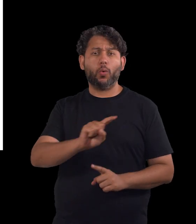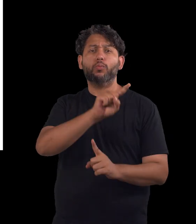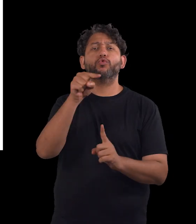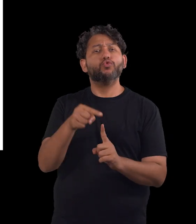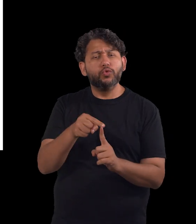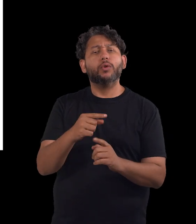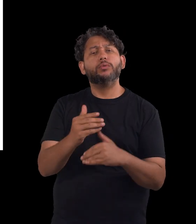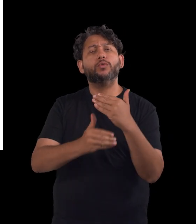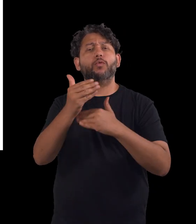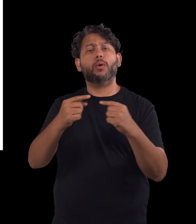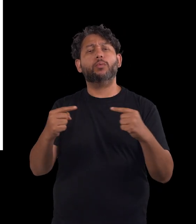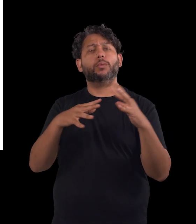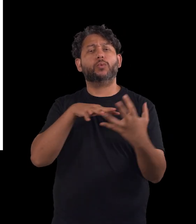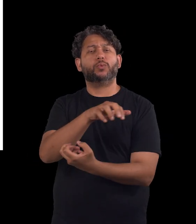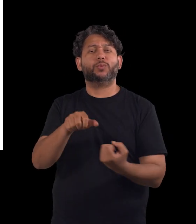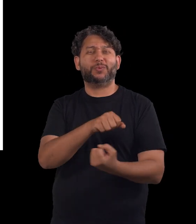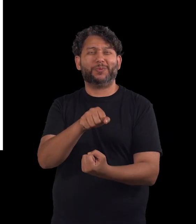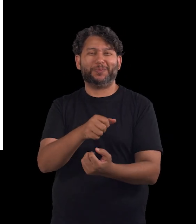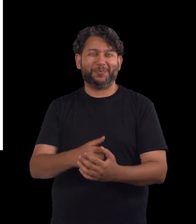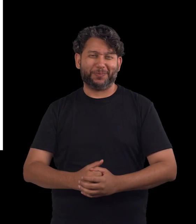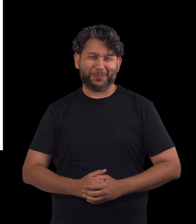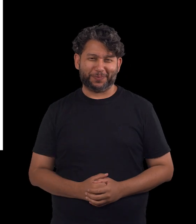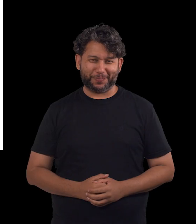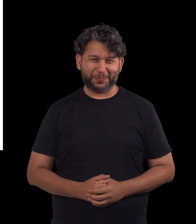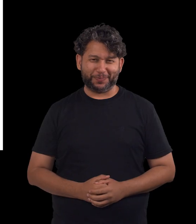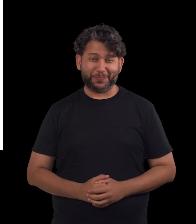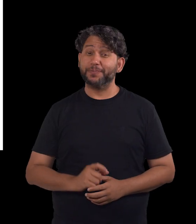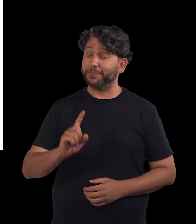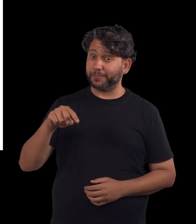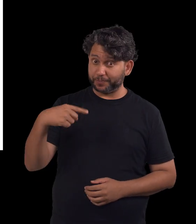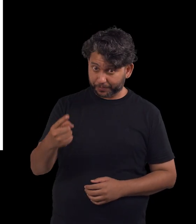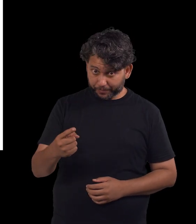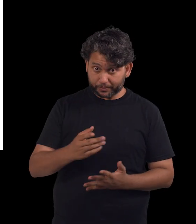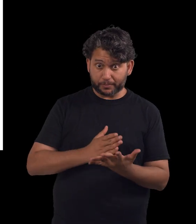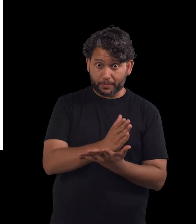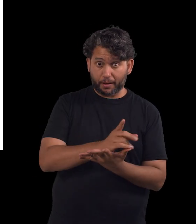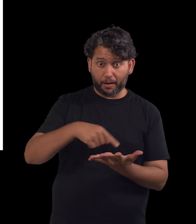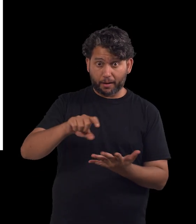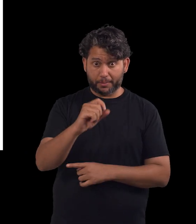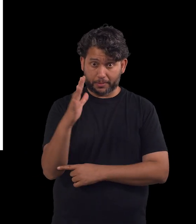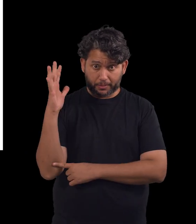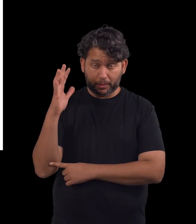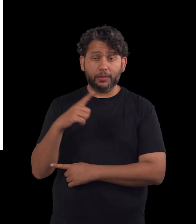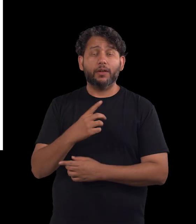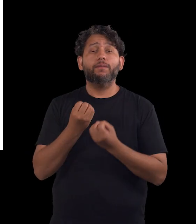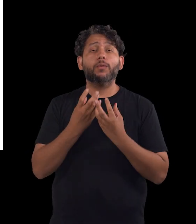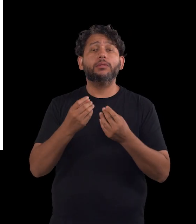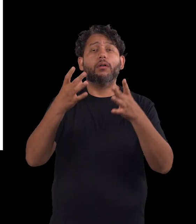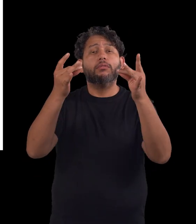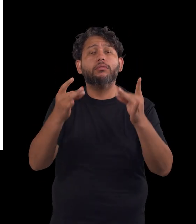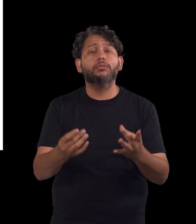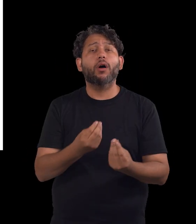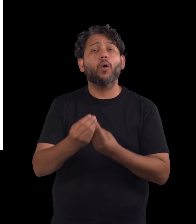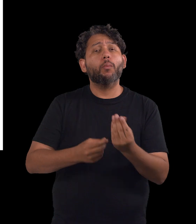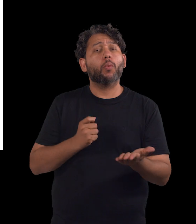os Objetivos de Desenvolvimento Sustentável. Em seguida, no eixo ambiental, reúne informações